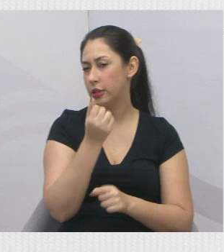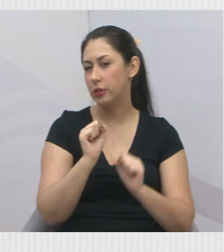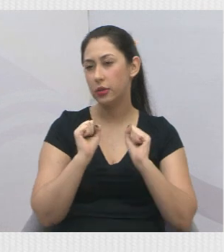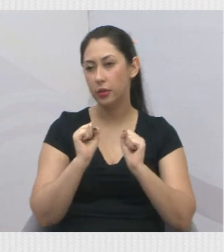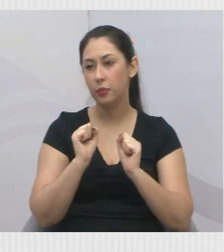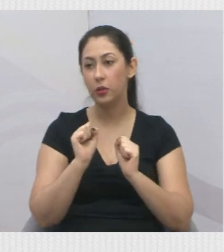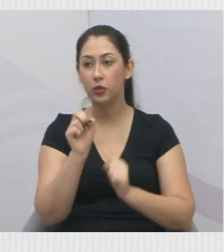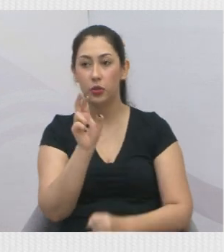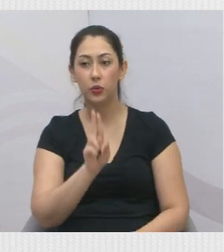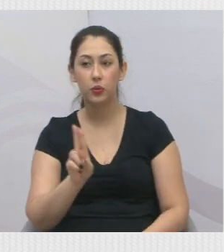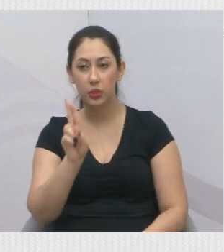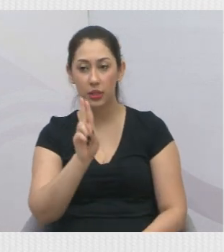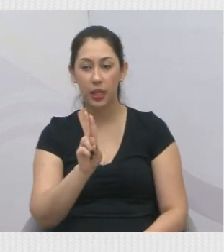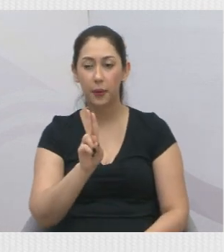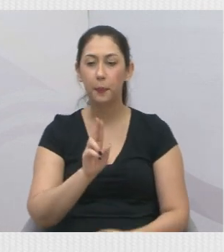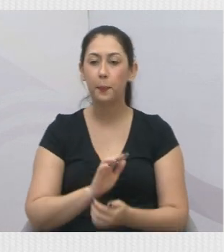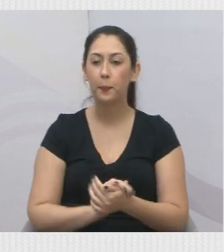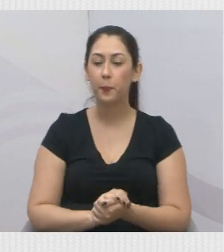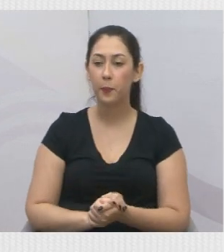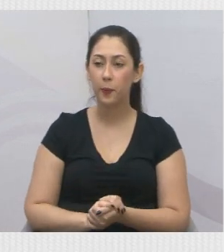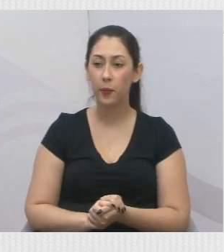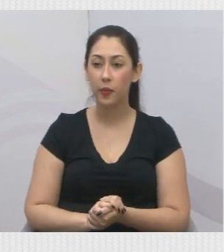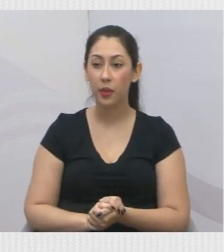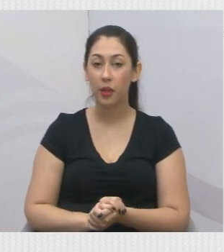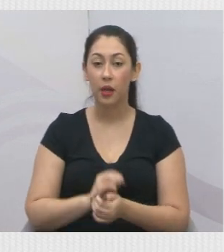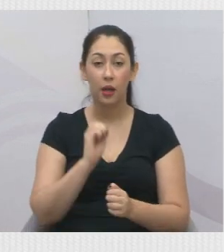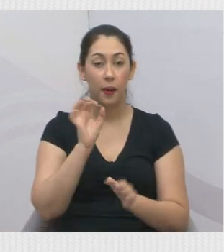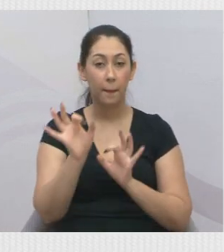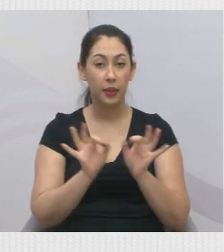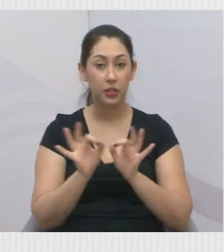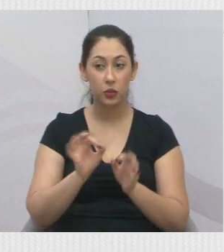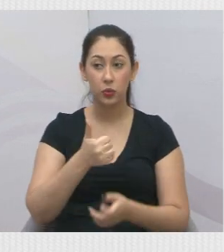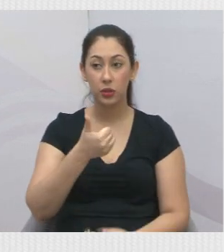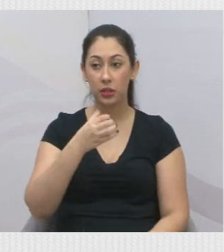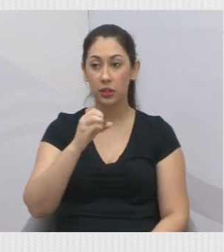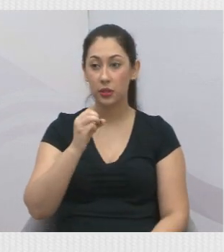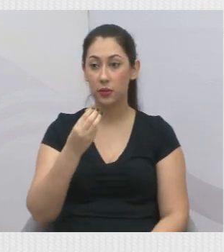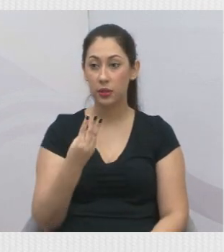um pouquinho esse montante. Operação de crédito, previsto